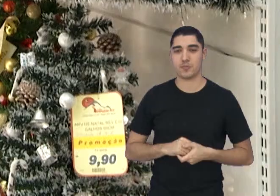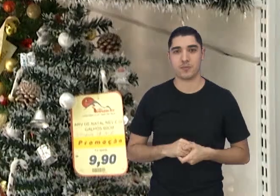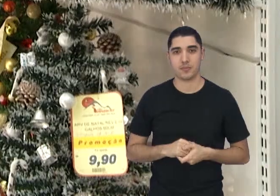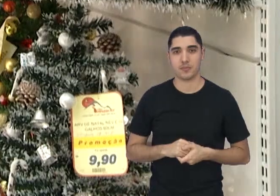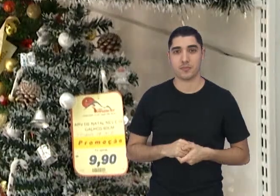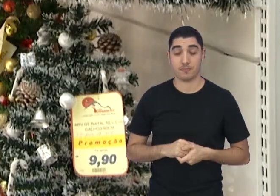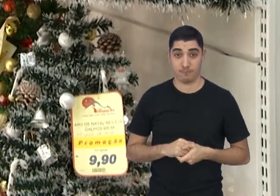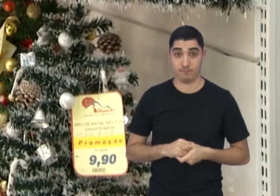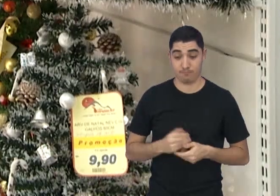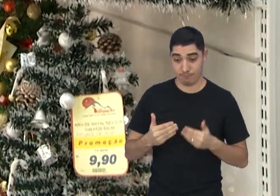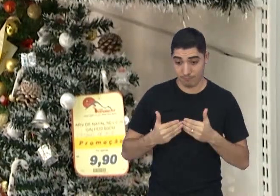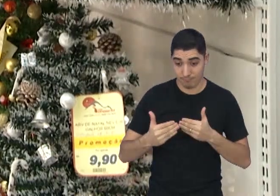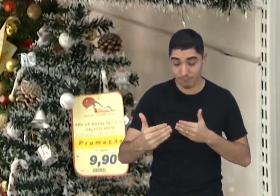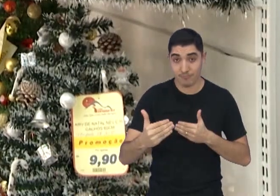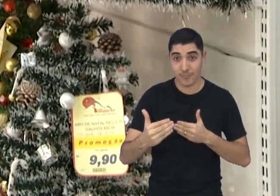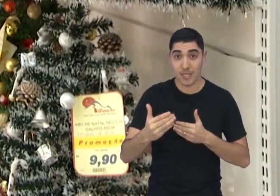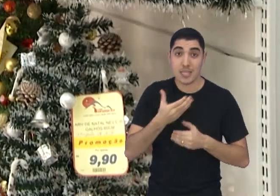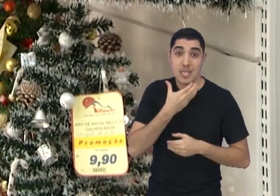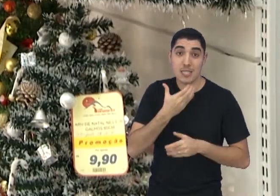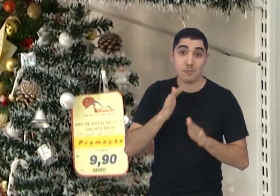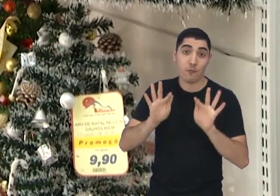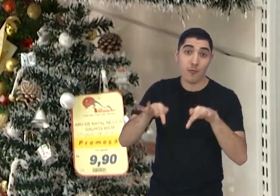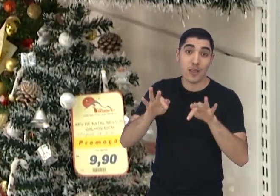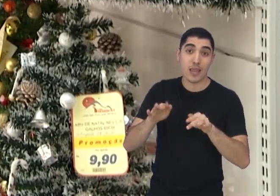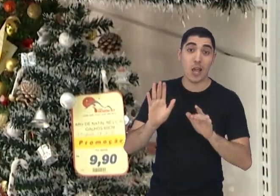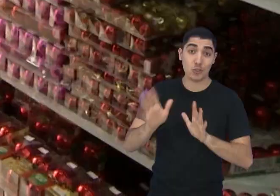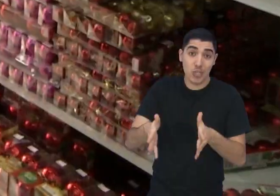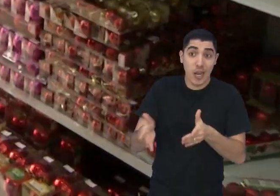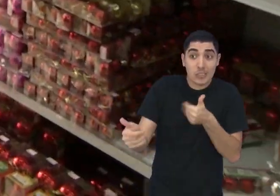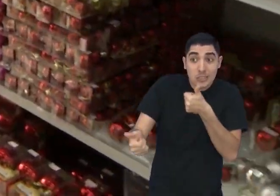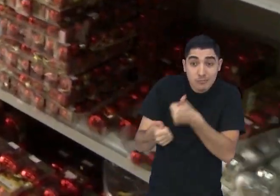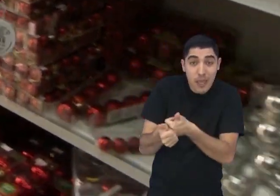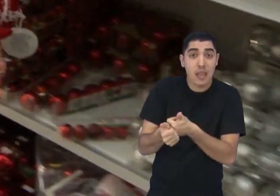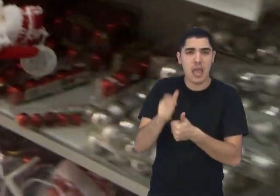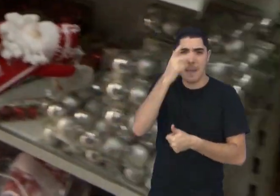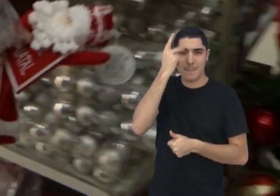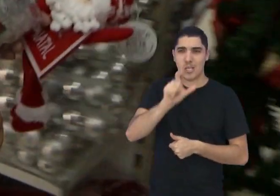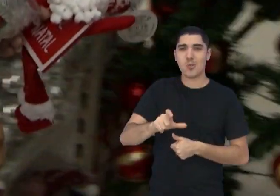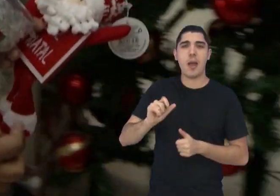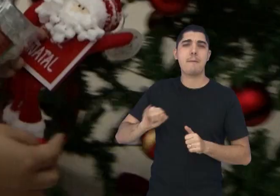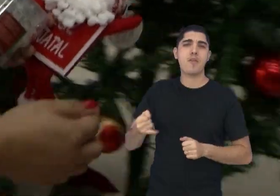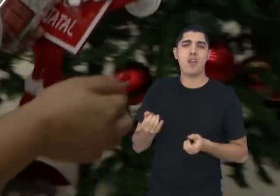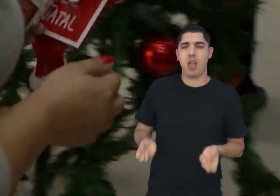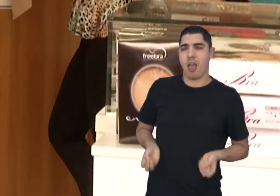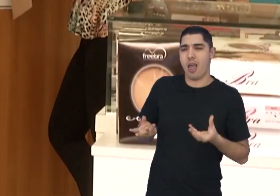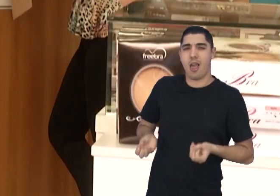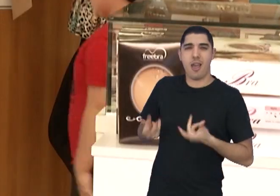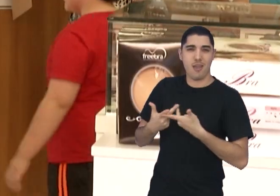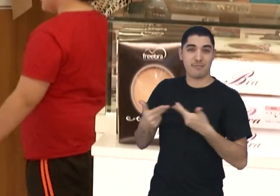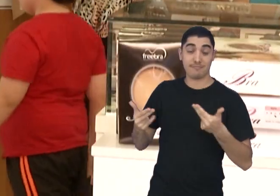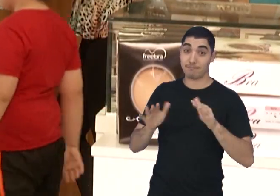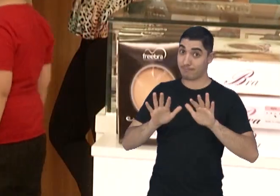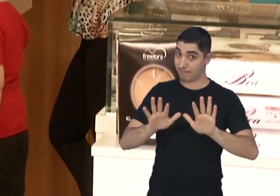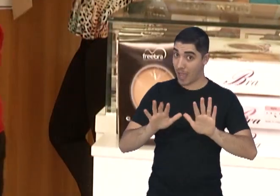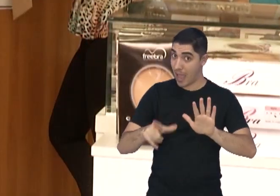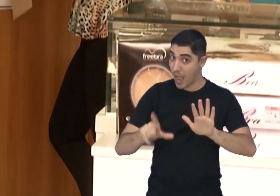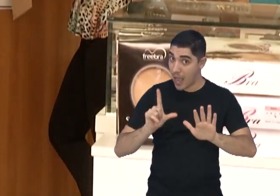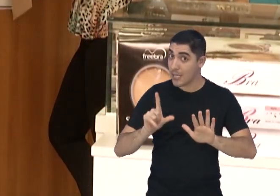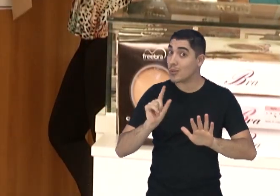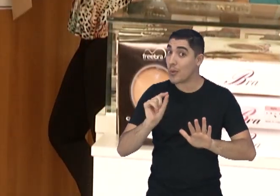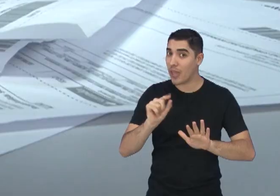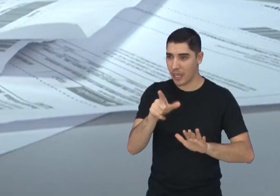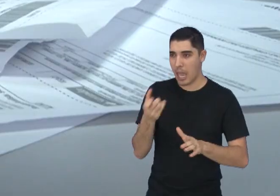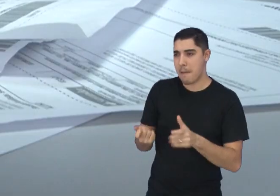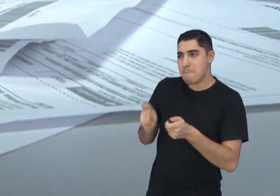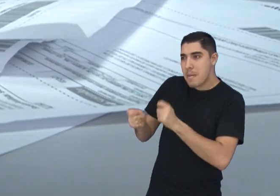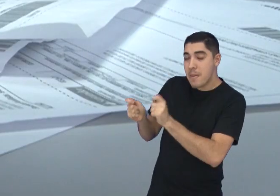O final do ano está chegando e muita gente já se prepara para gastar no período de festas. Mas antes de fazer novas